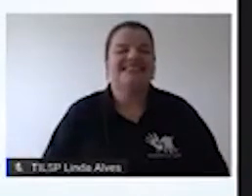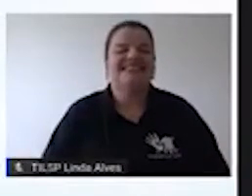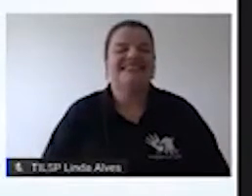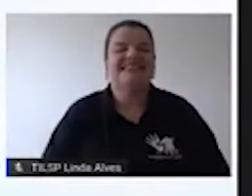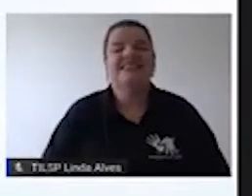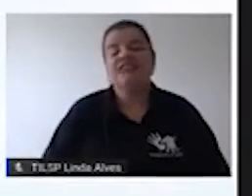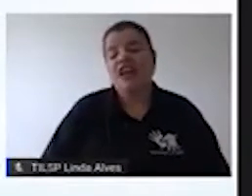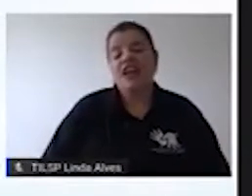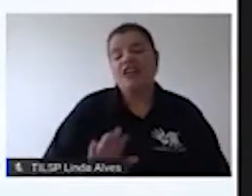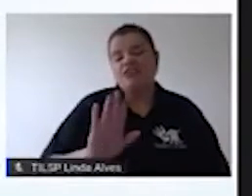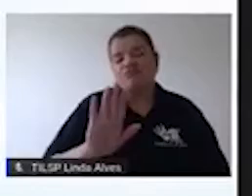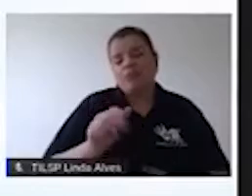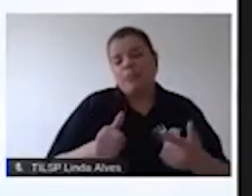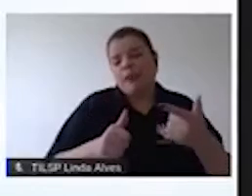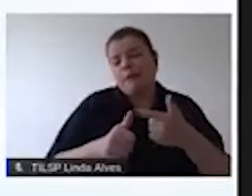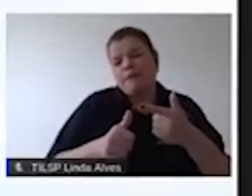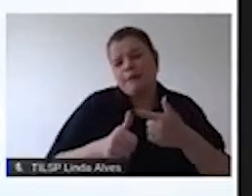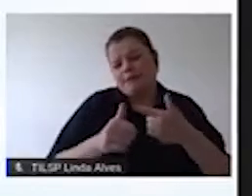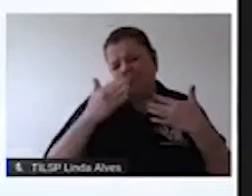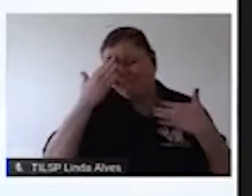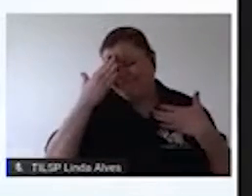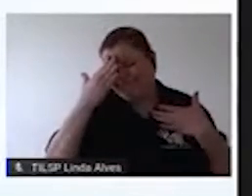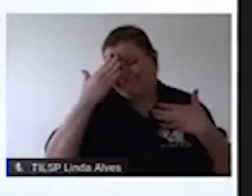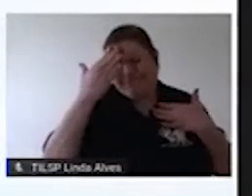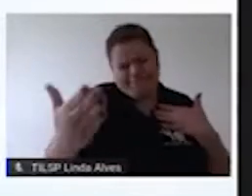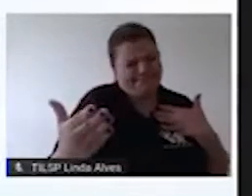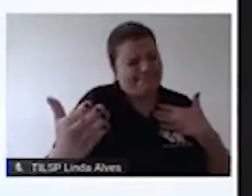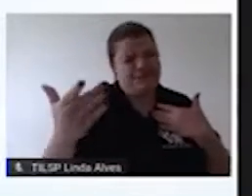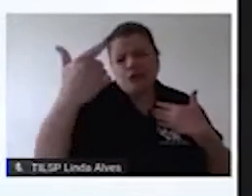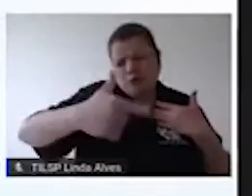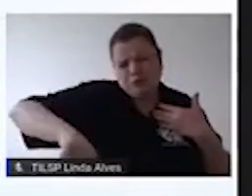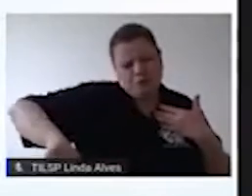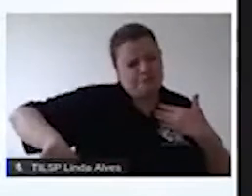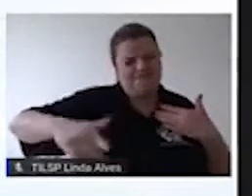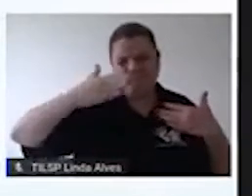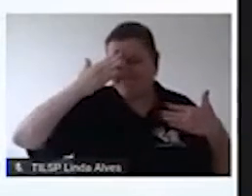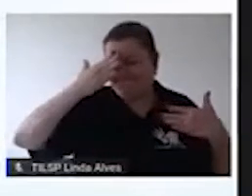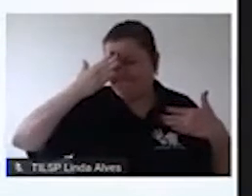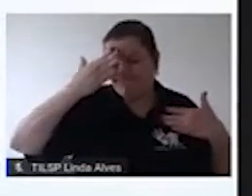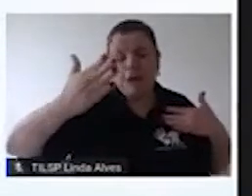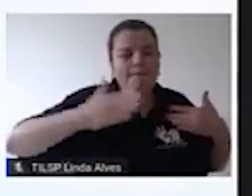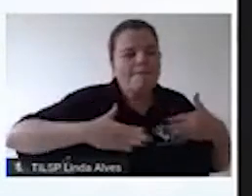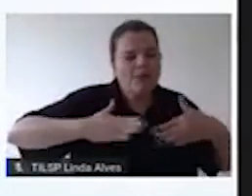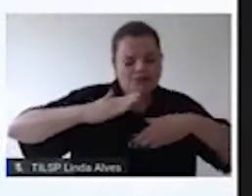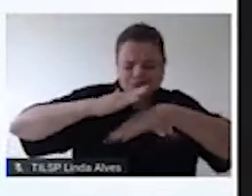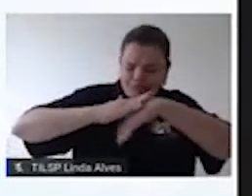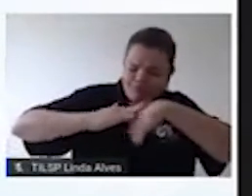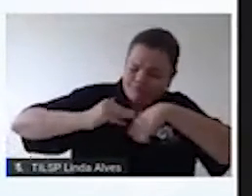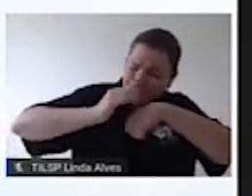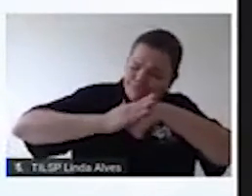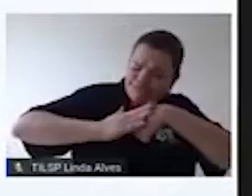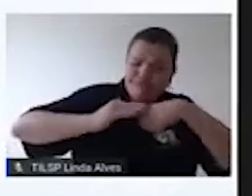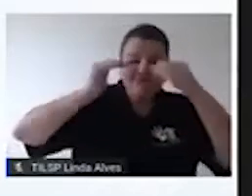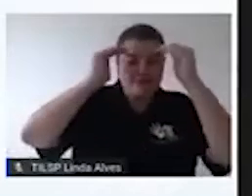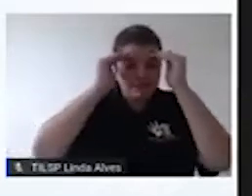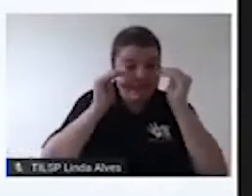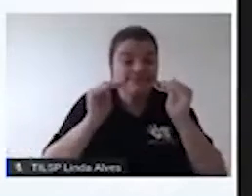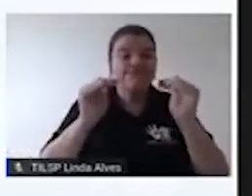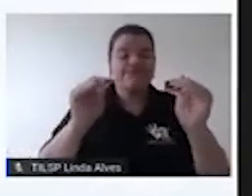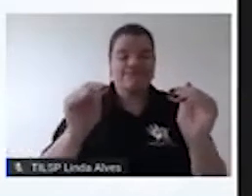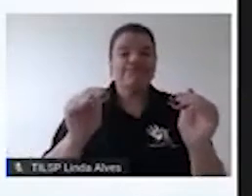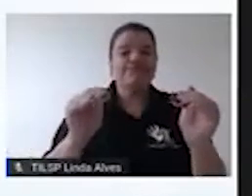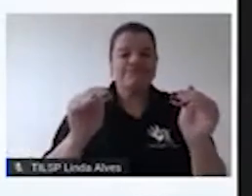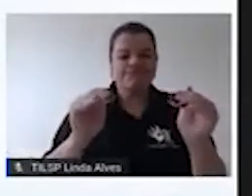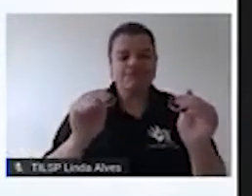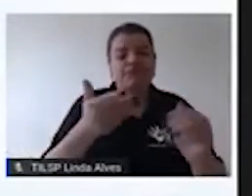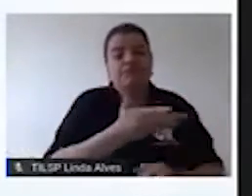Gilson, eu queria primeiro agradecer muitíssimo, né, de novo, dizer do meu carinho, do meu respeito, né,